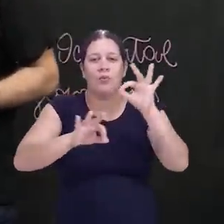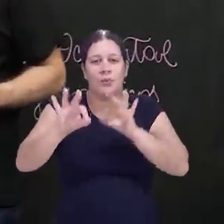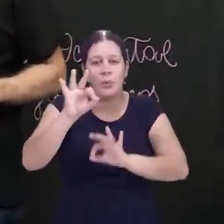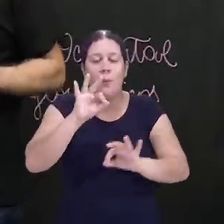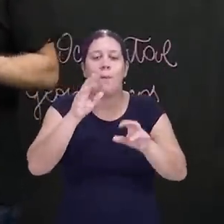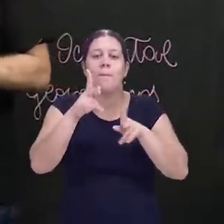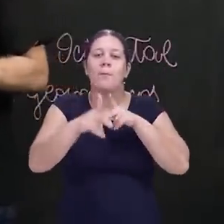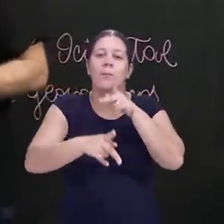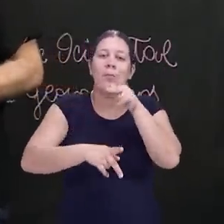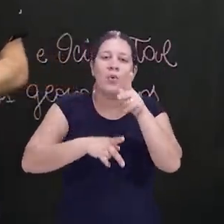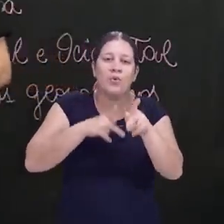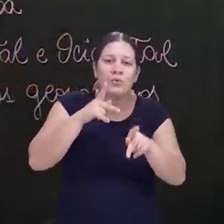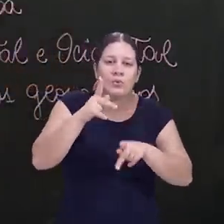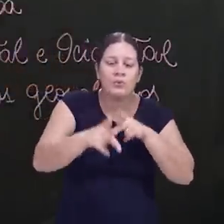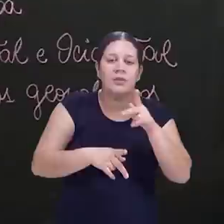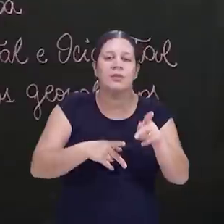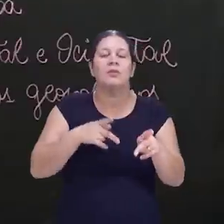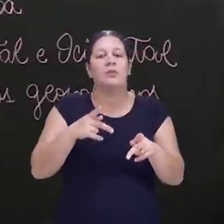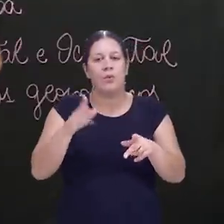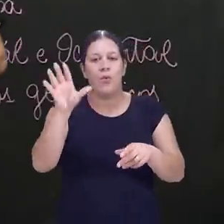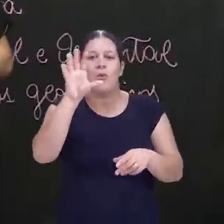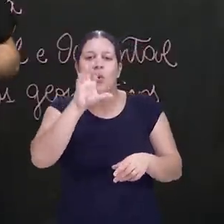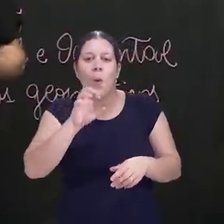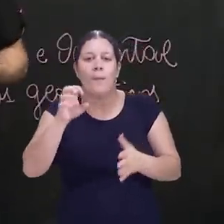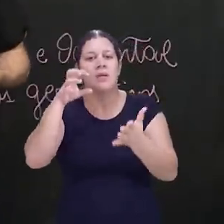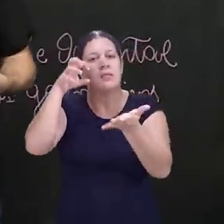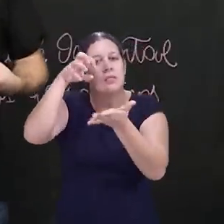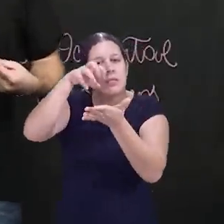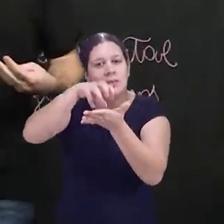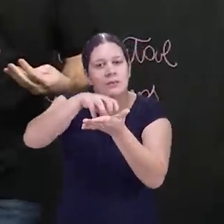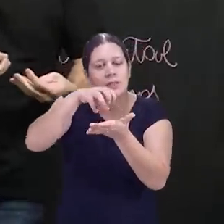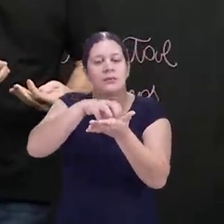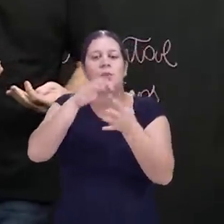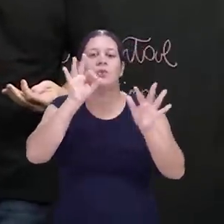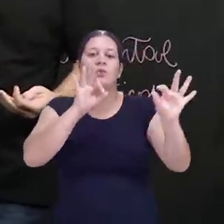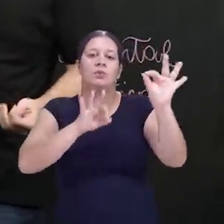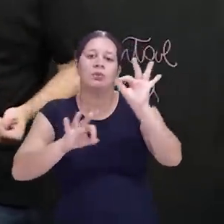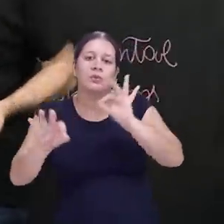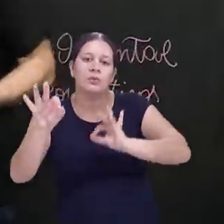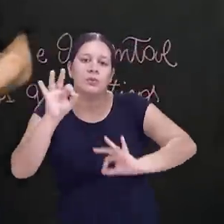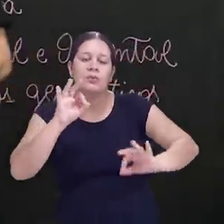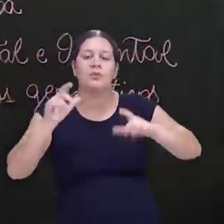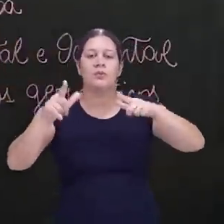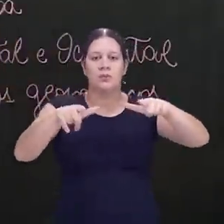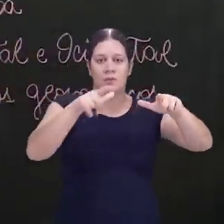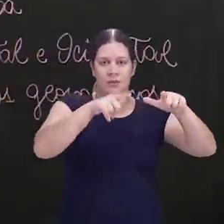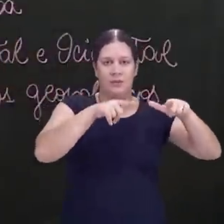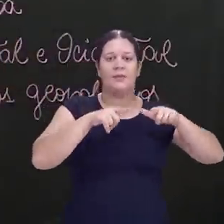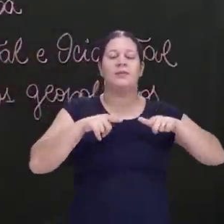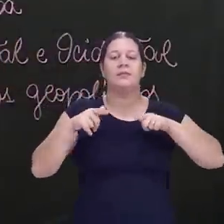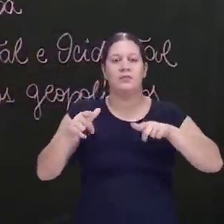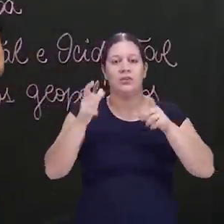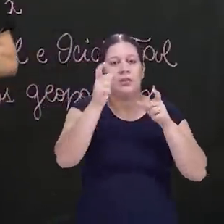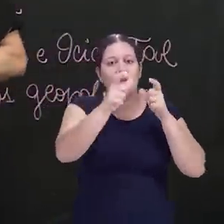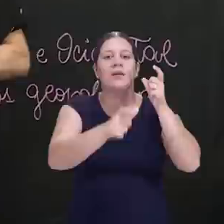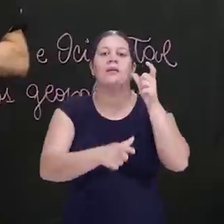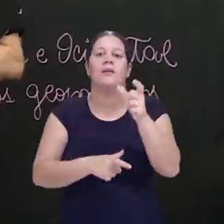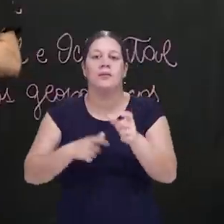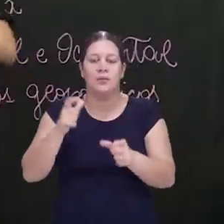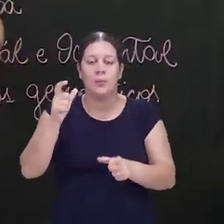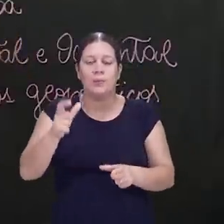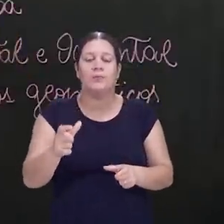esses povos aqui, já como a Europa Central. Para fins de organização do espaço, vamos ter então essa